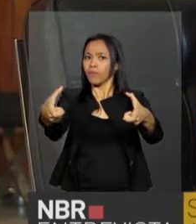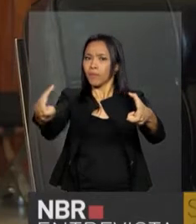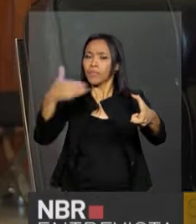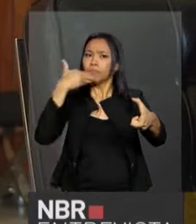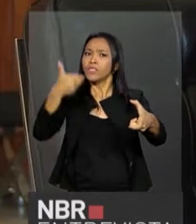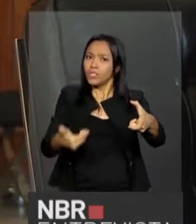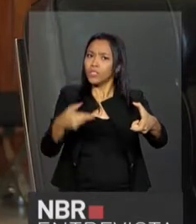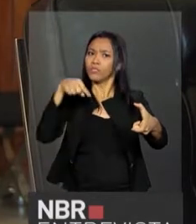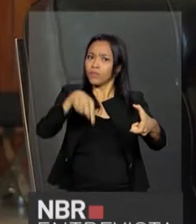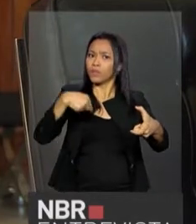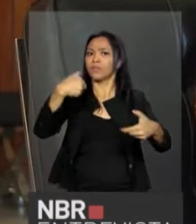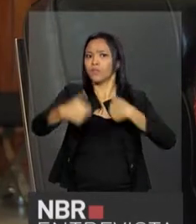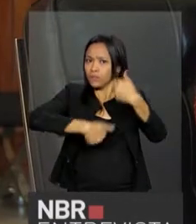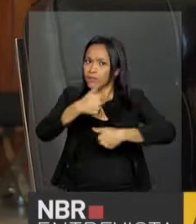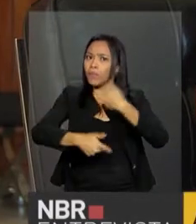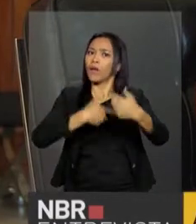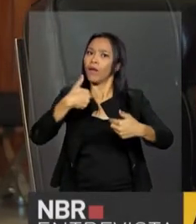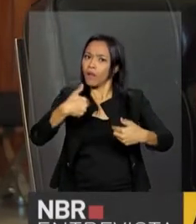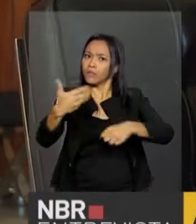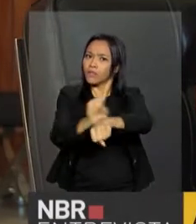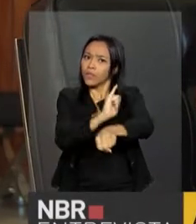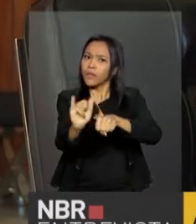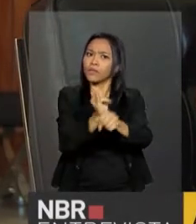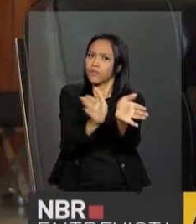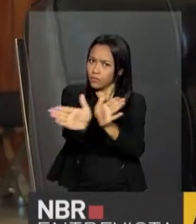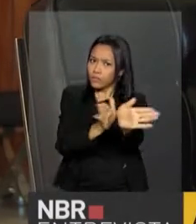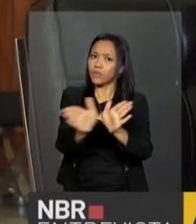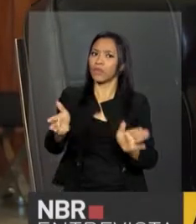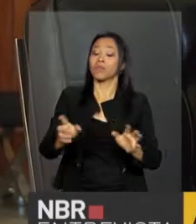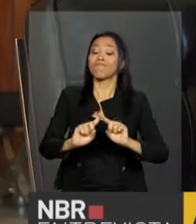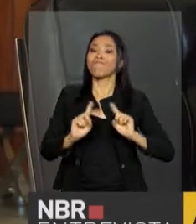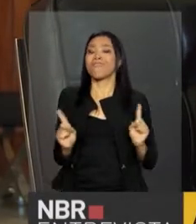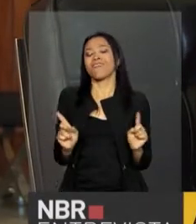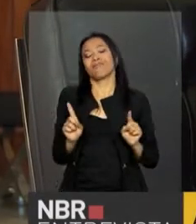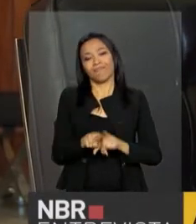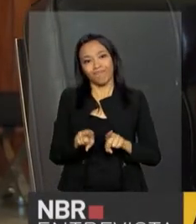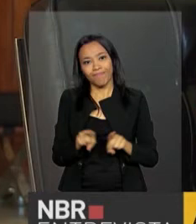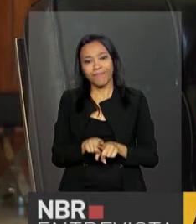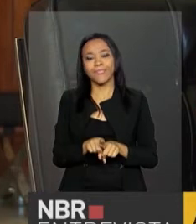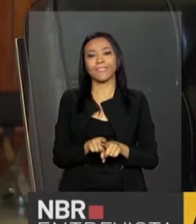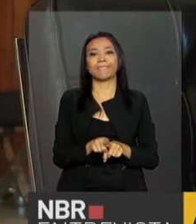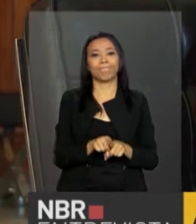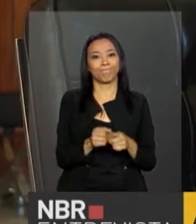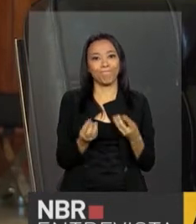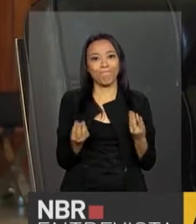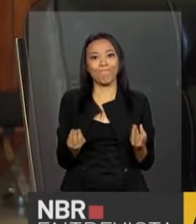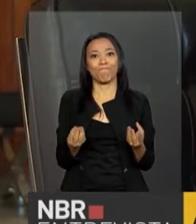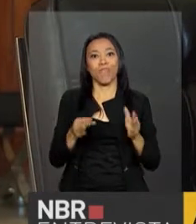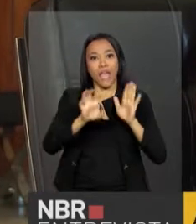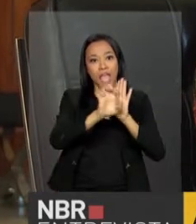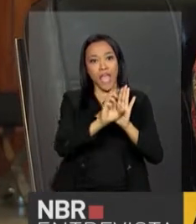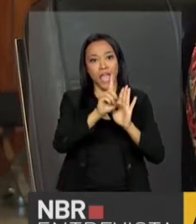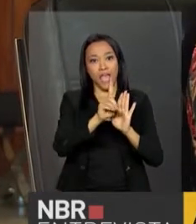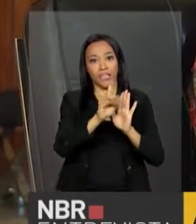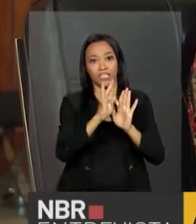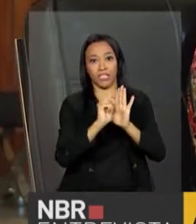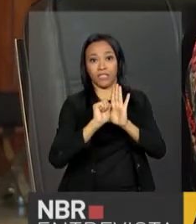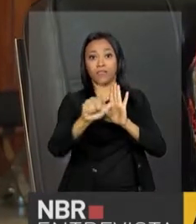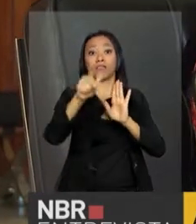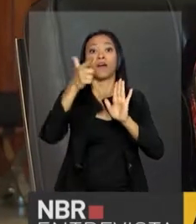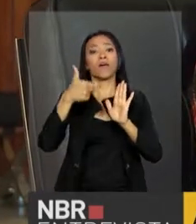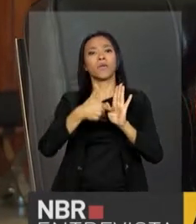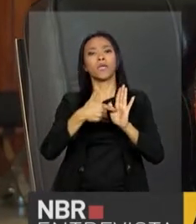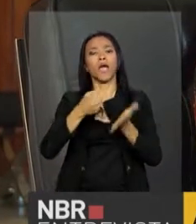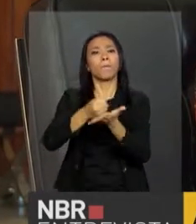recursos, mas também editais de fundos de